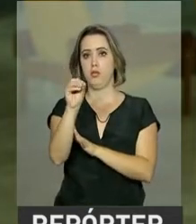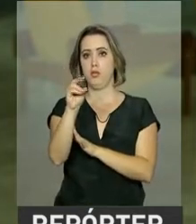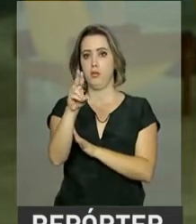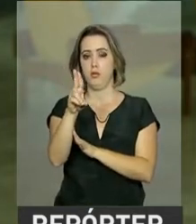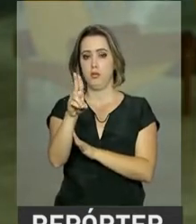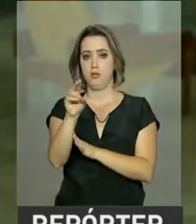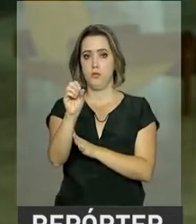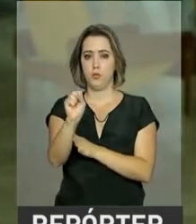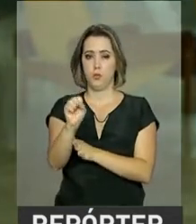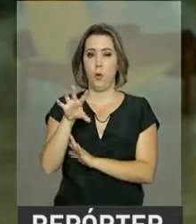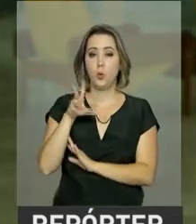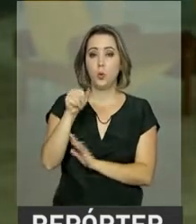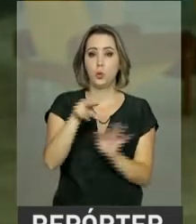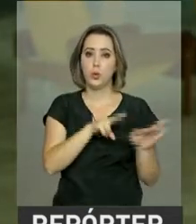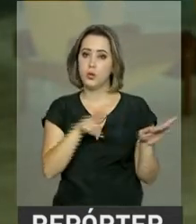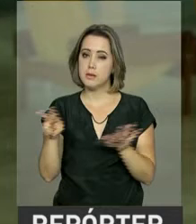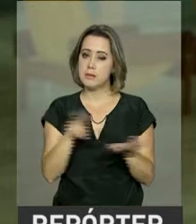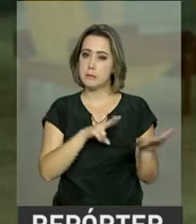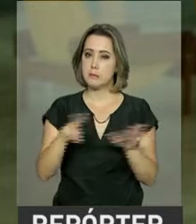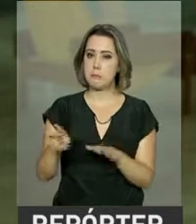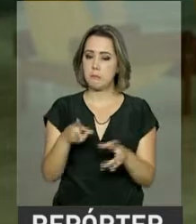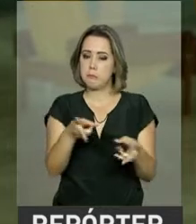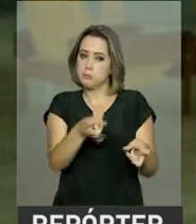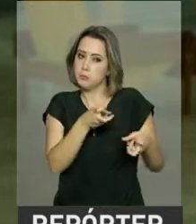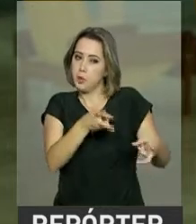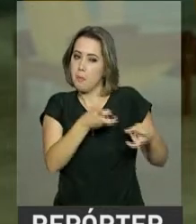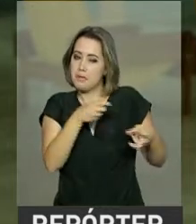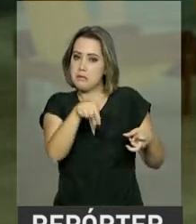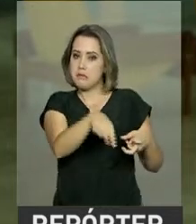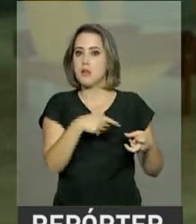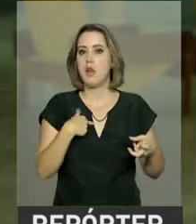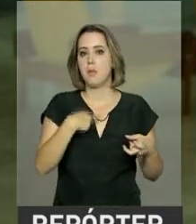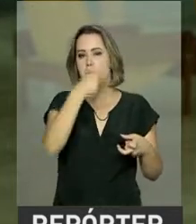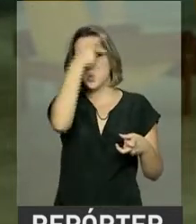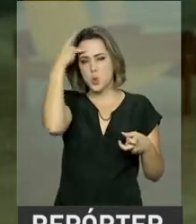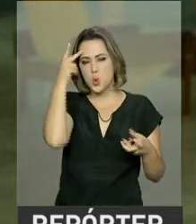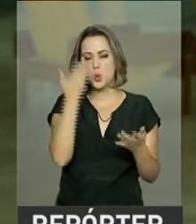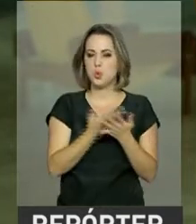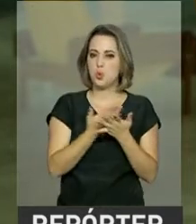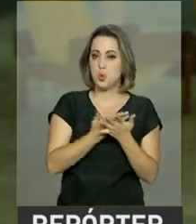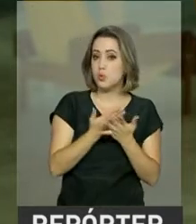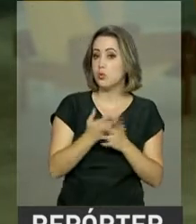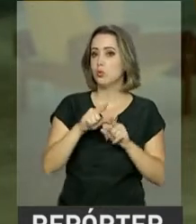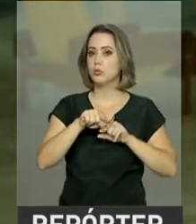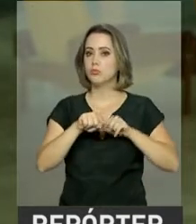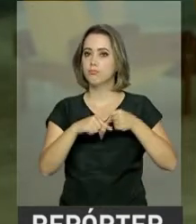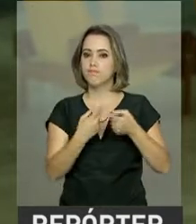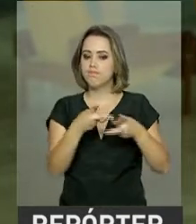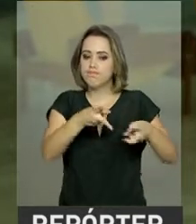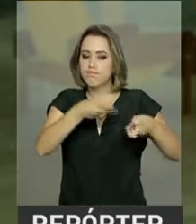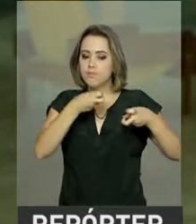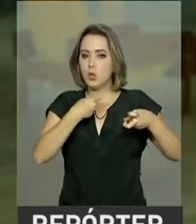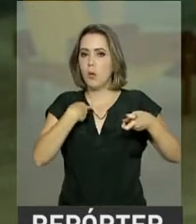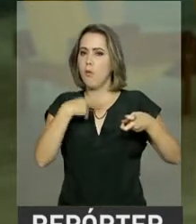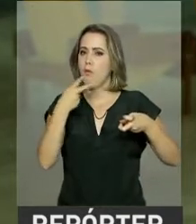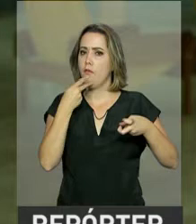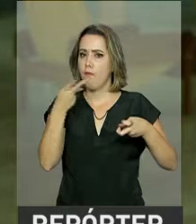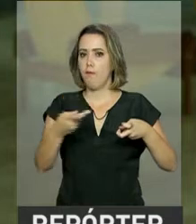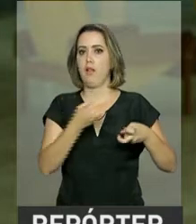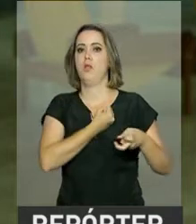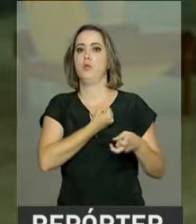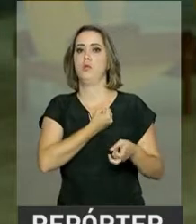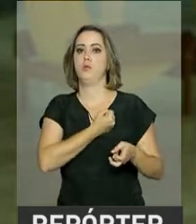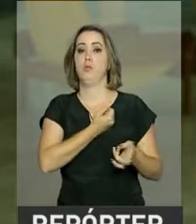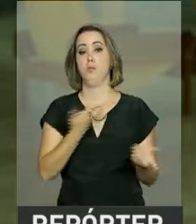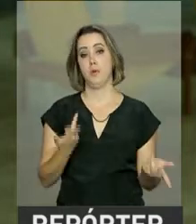do mercado, cerca de 100 analistas, fazem essas estimativas. Segundo os analistas, também há uma estimativa de